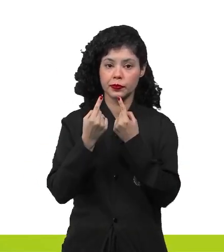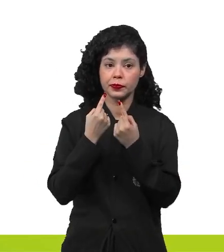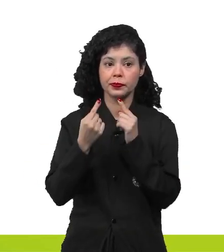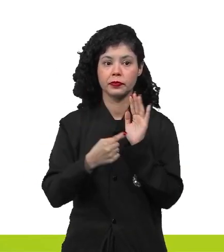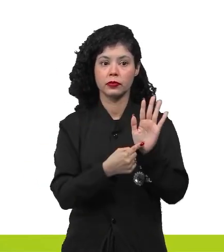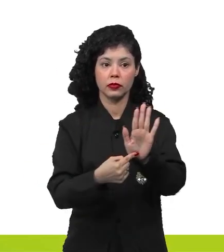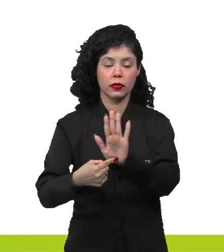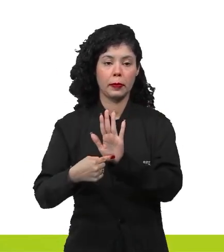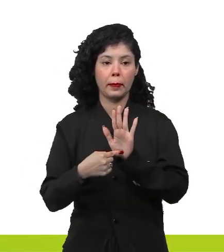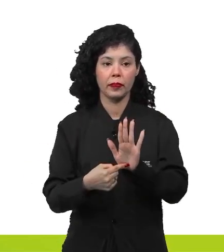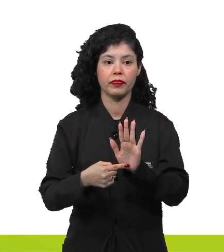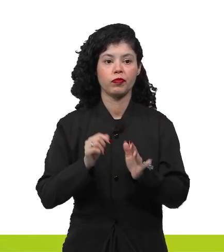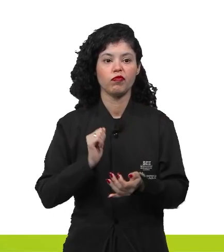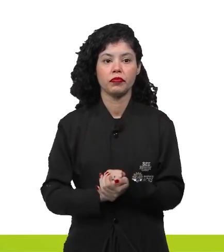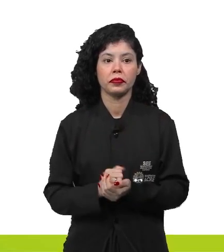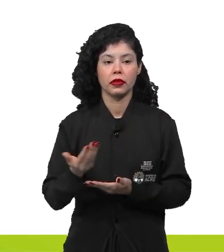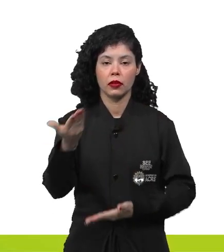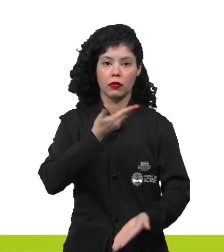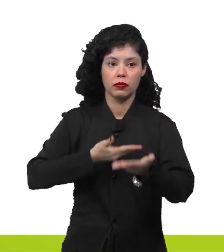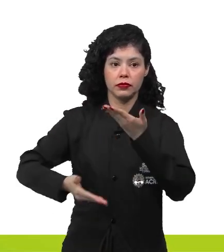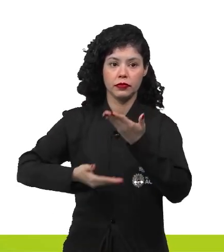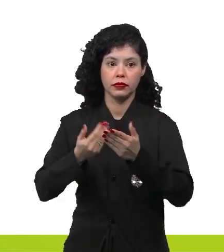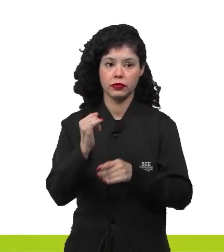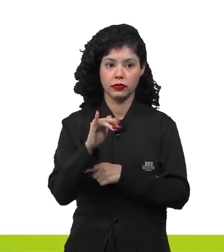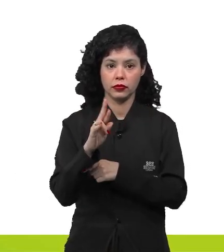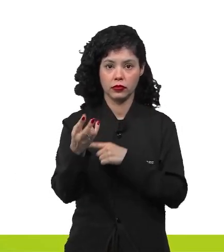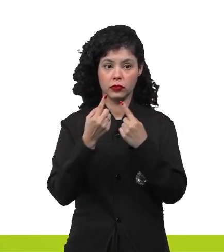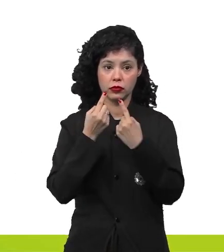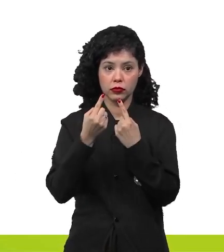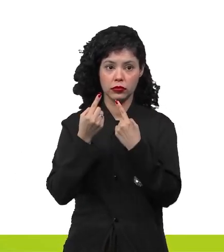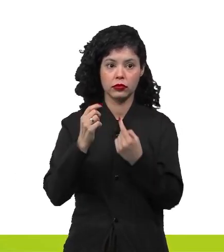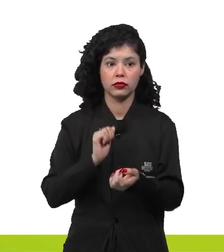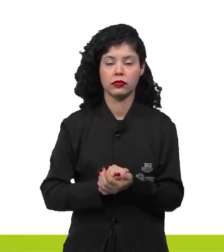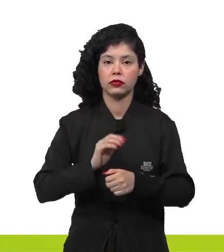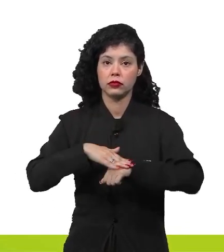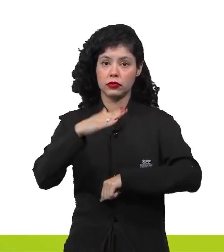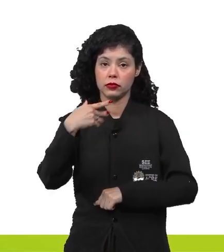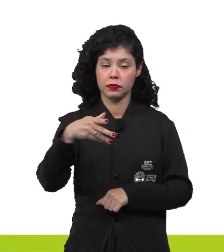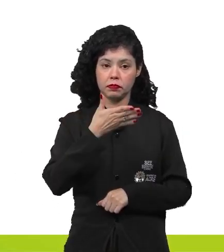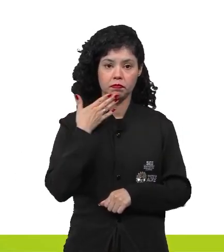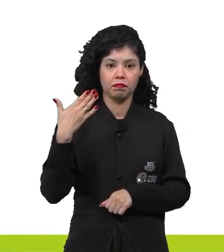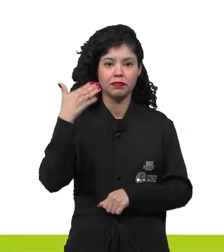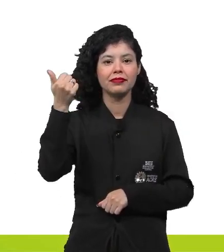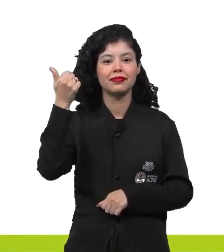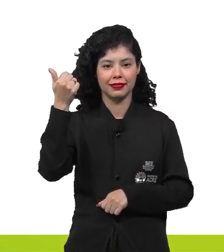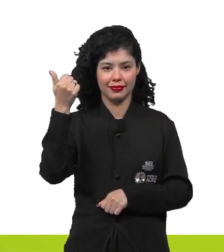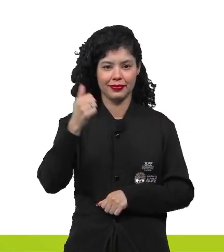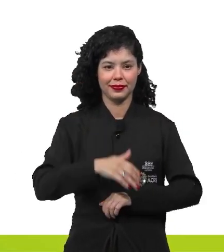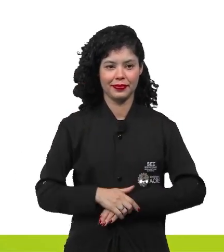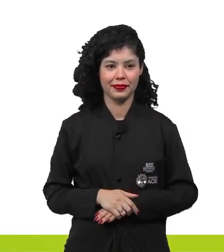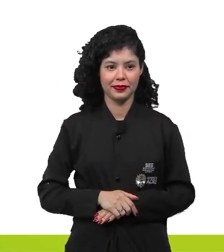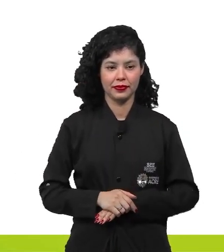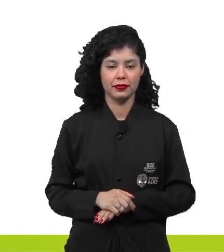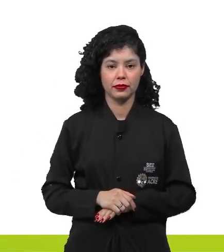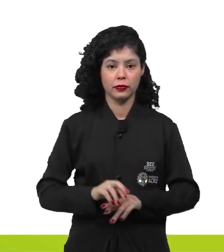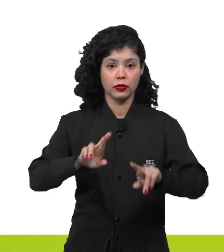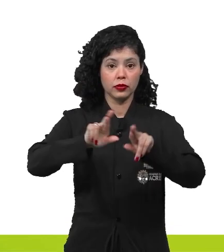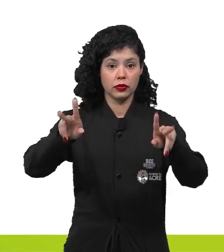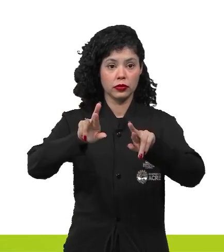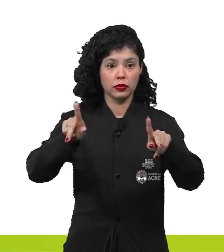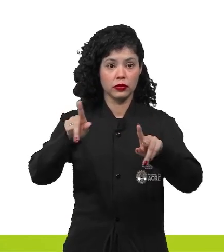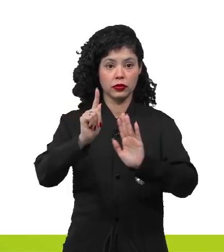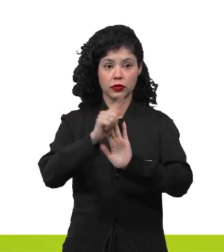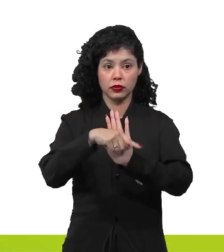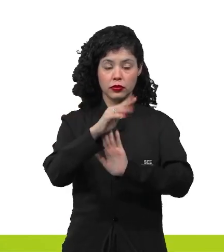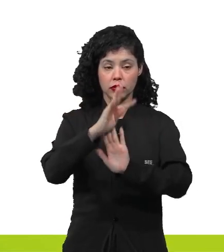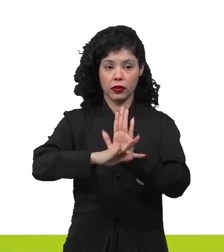de comunicação e apresentam uma intenção comunicativa bem definida. Os diferentes